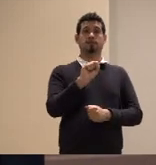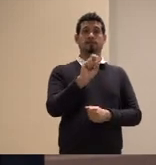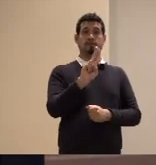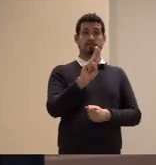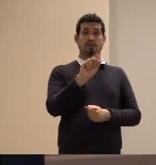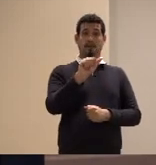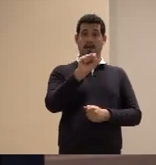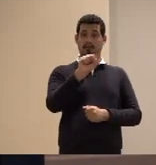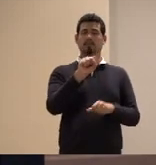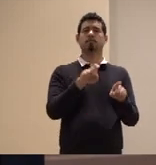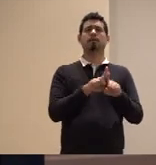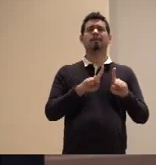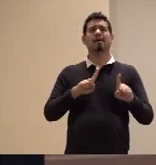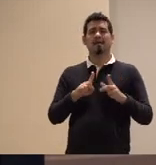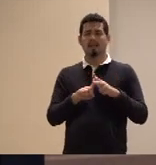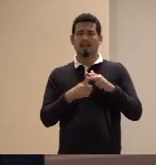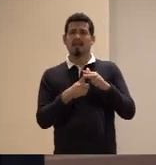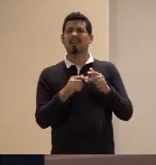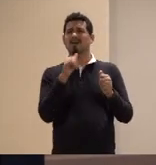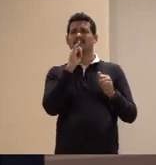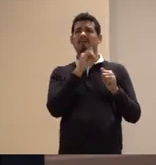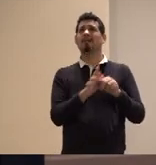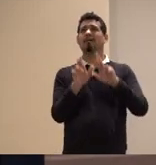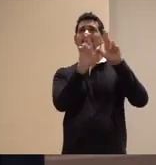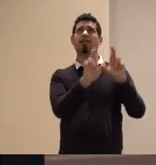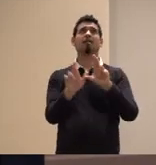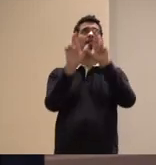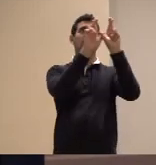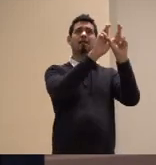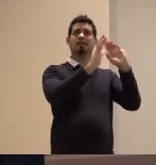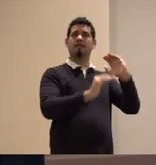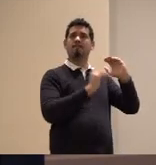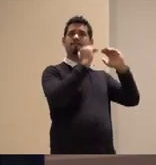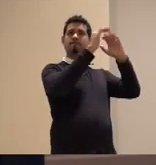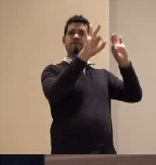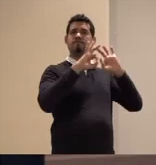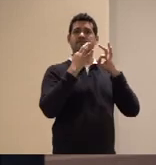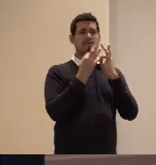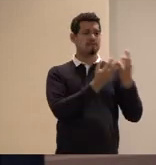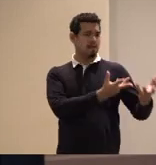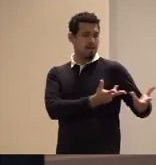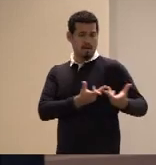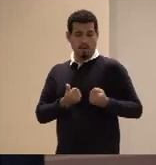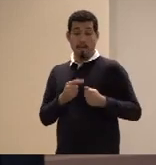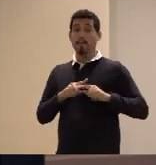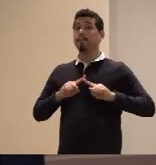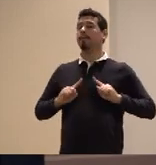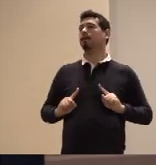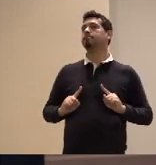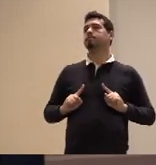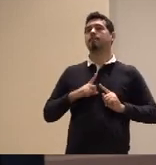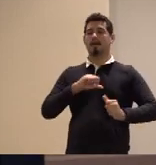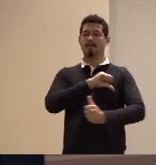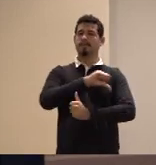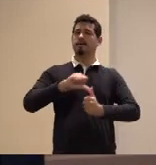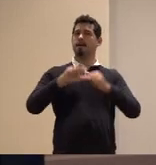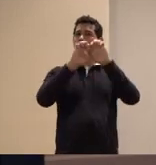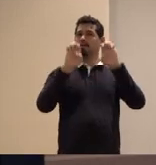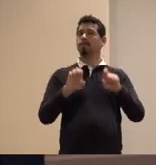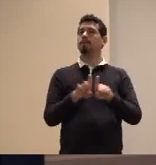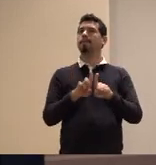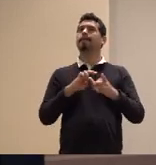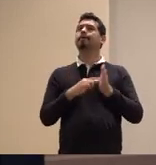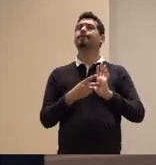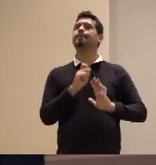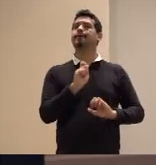na dificuldade da implementação da regionalização, na dificuldade do avanço da família acolhedora. Mas, além da mudança de estrutura,